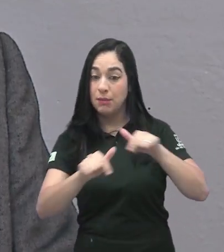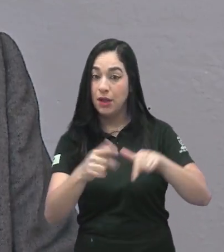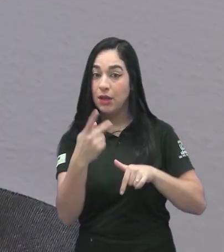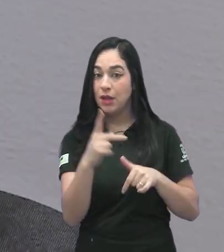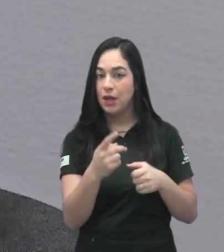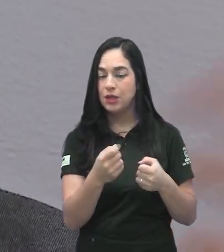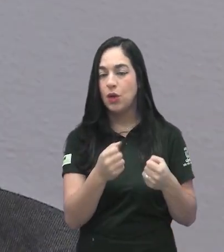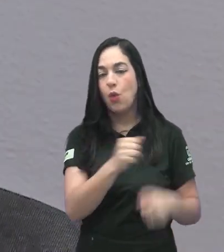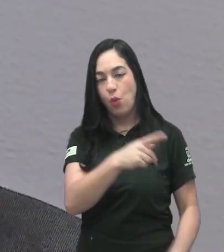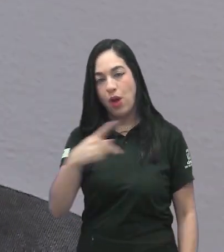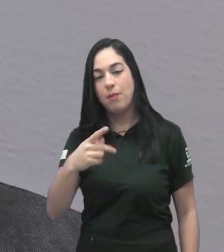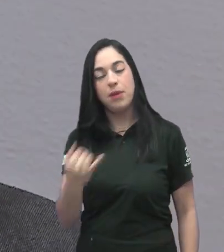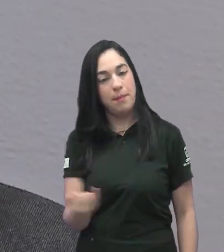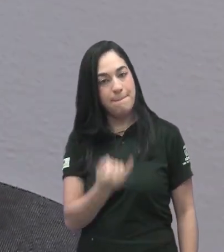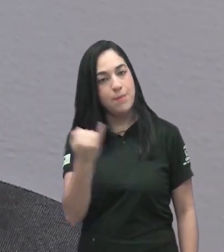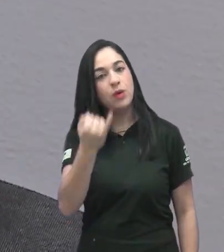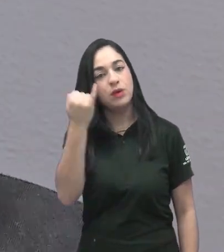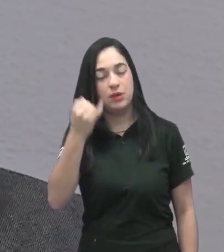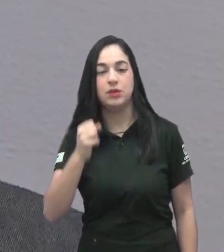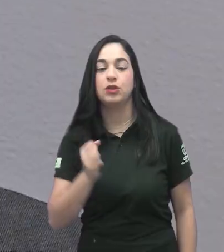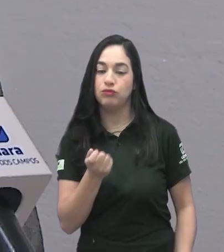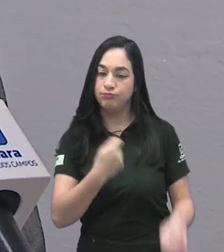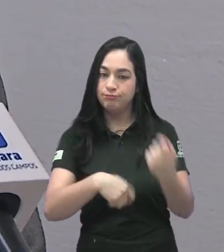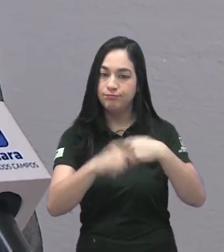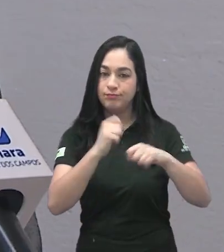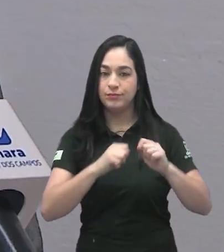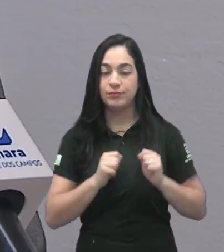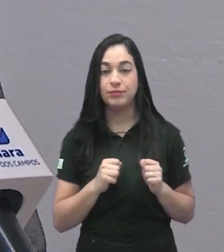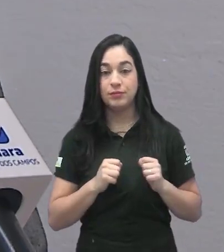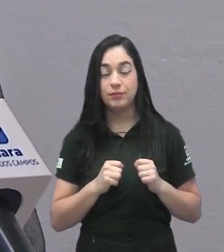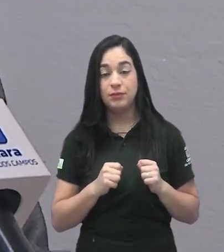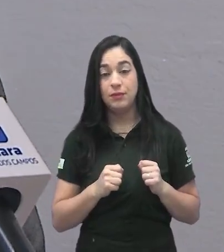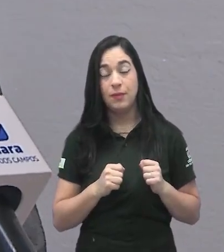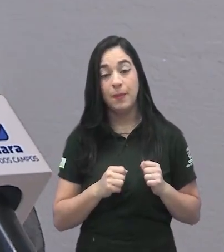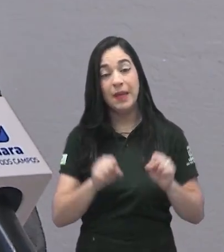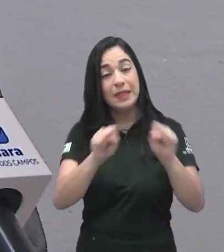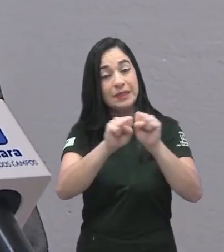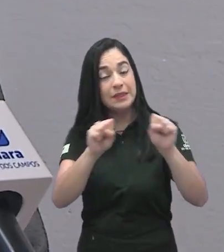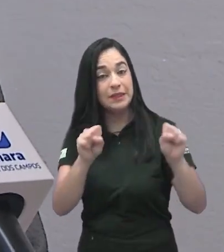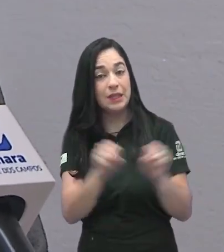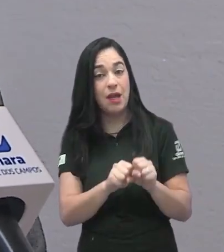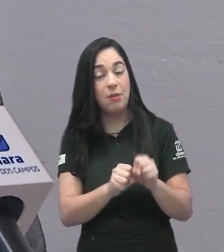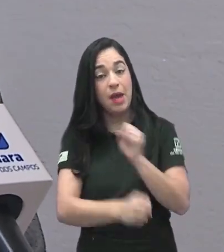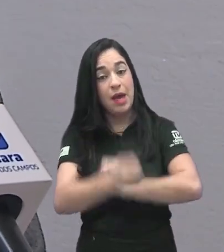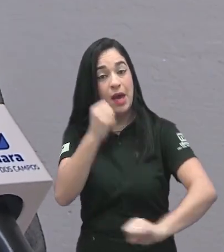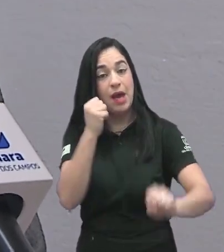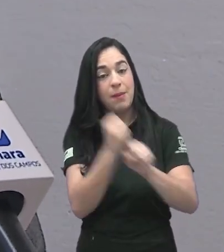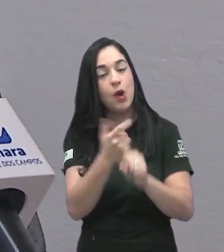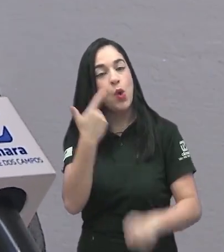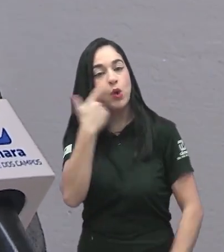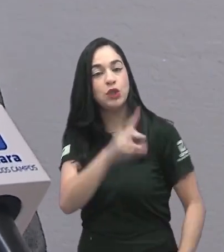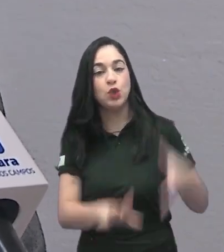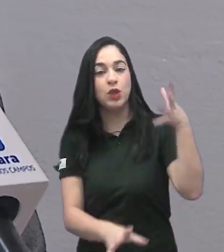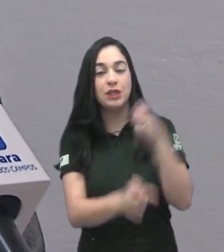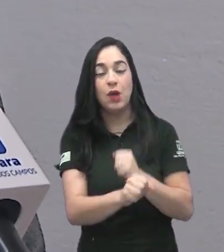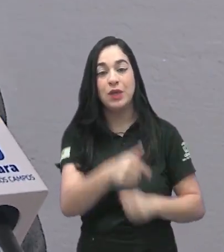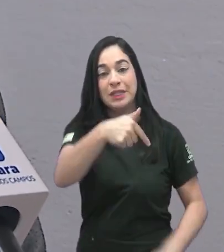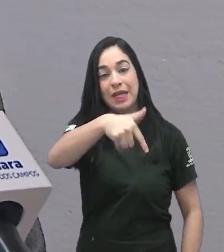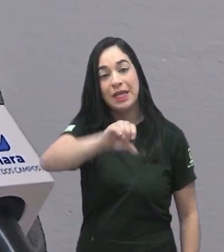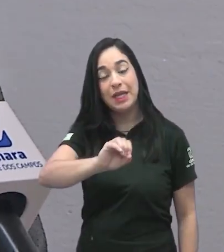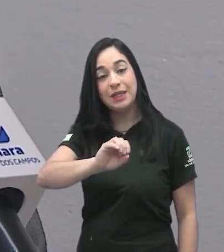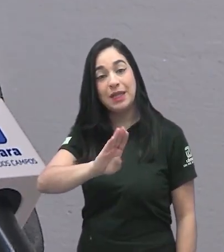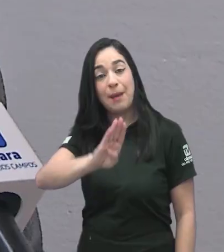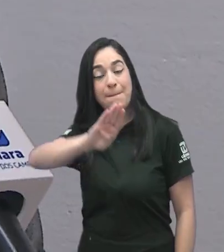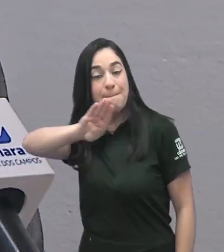têm um papel significativo na economia do país. Uma plataforma movimentou o ano passado 70 bilhões de